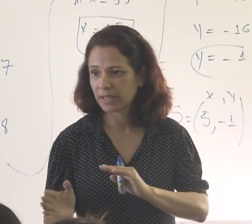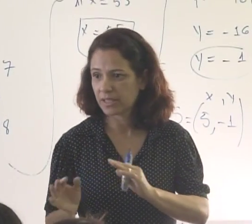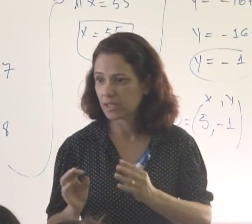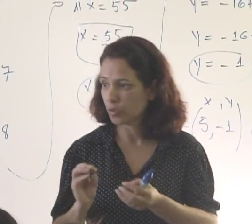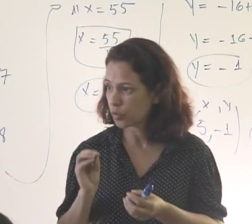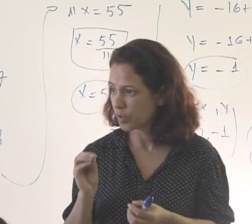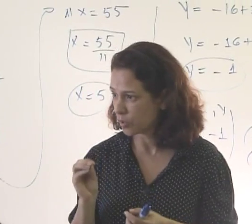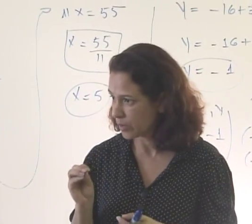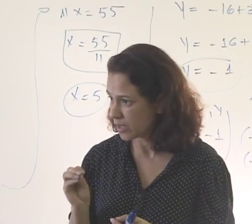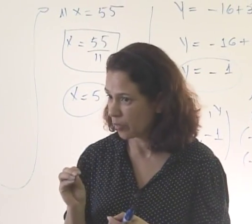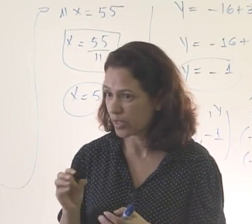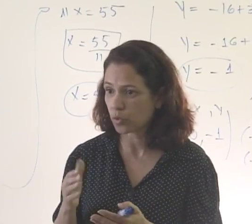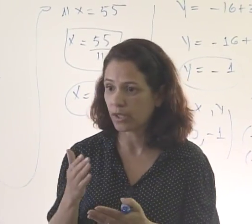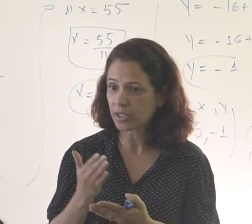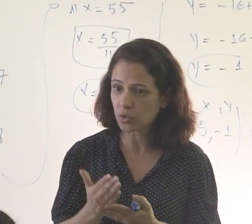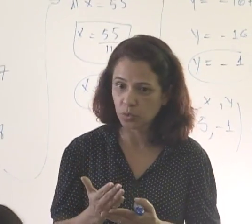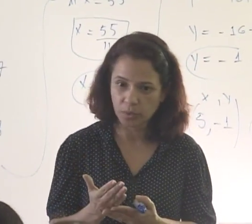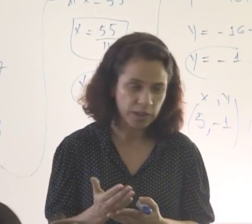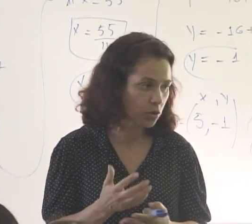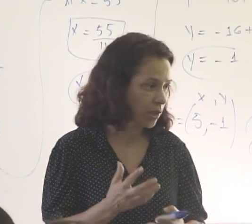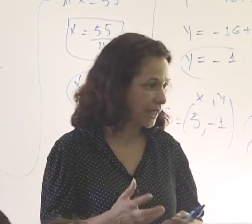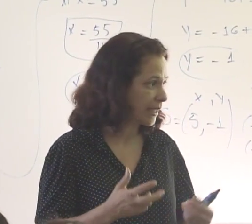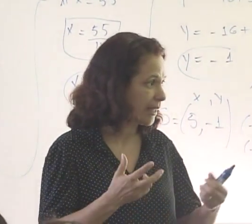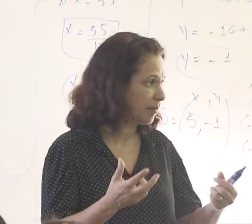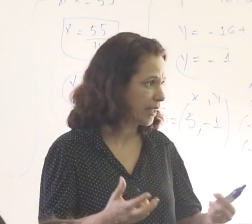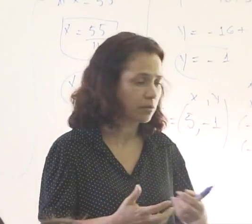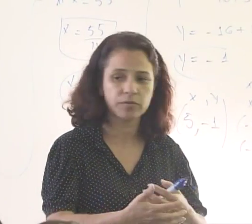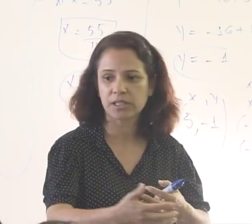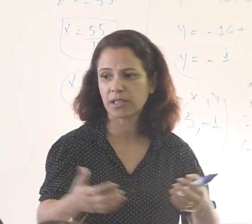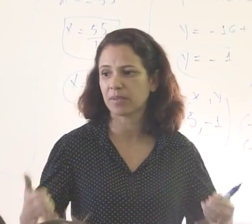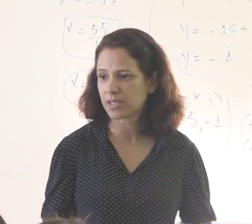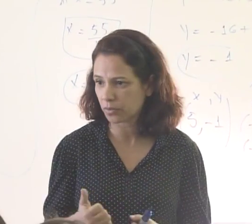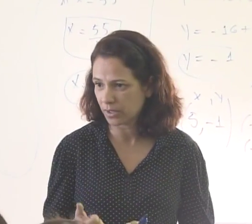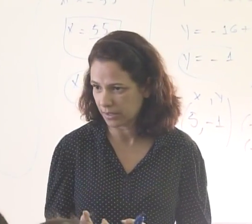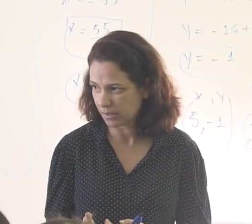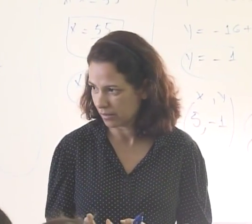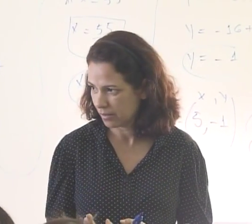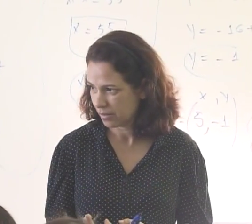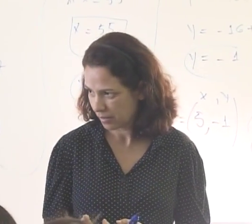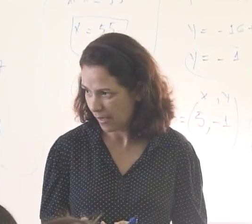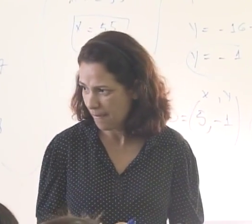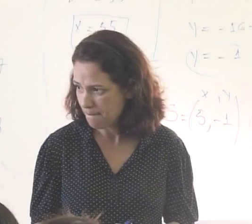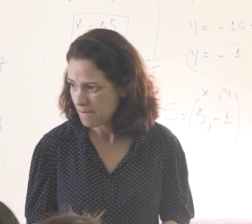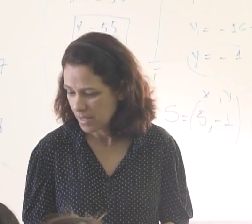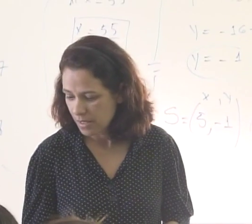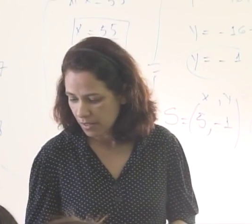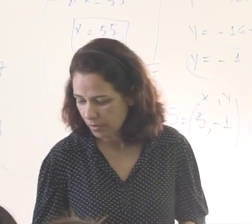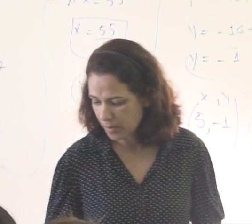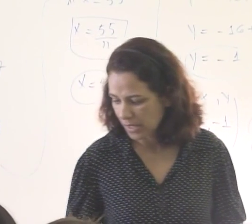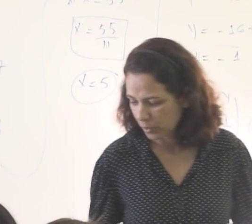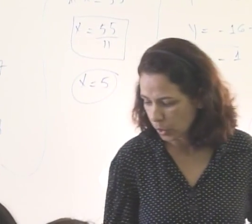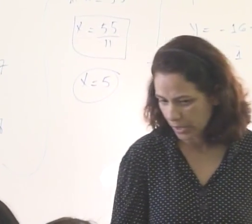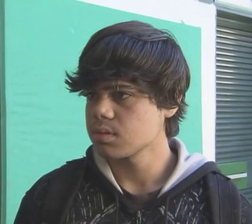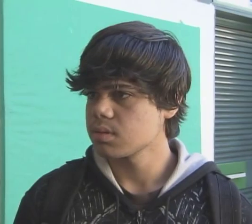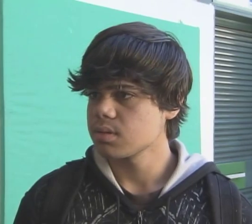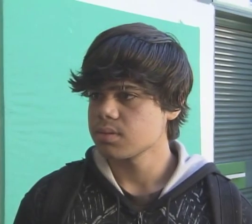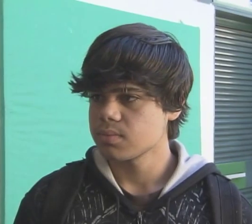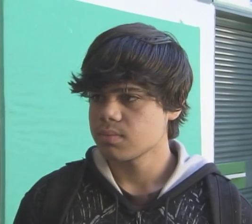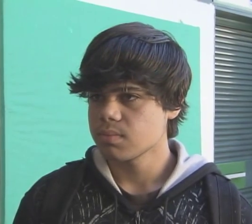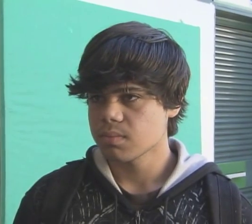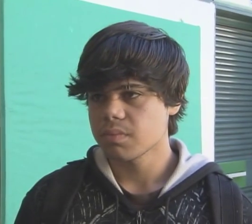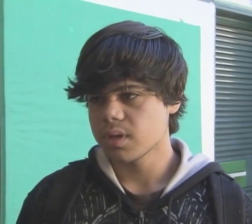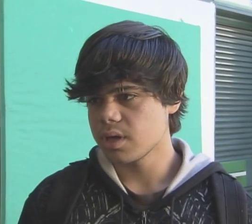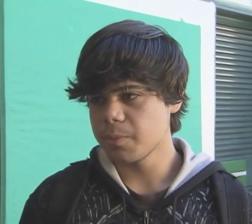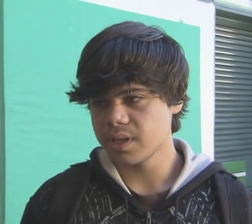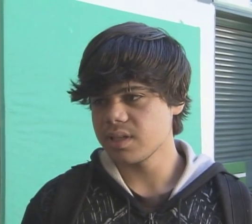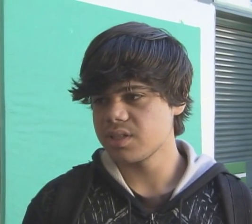muito baixa. Então, quando você faz um trabalho e mostra para ele que essa não é a realidade, ele se sente pronto para aprender. Para